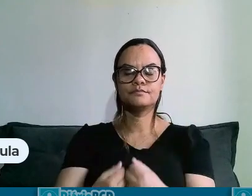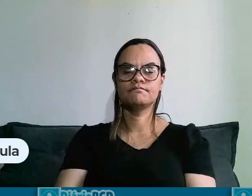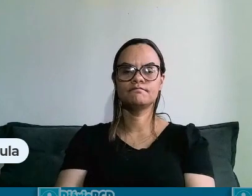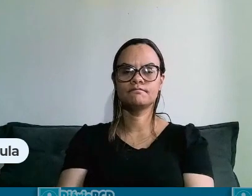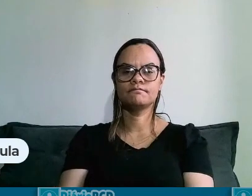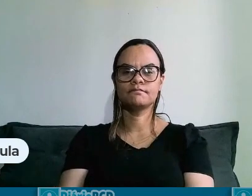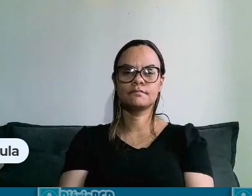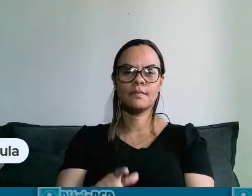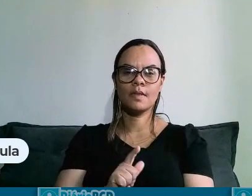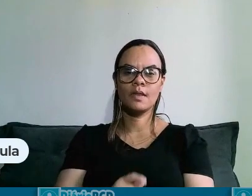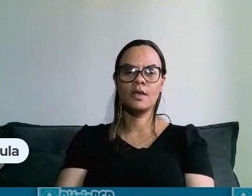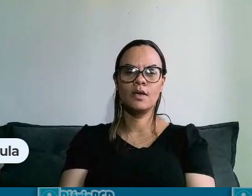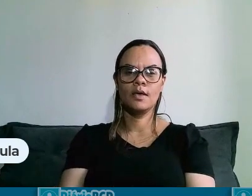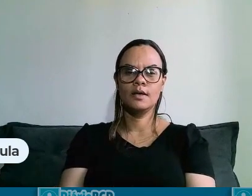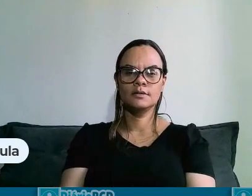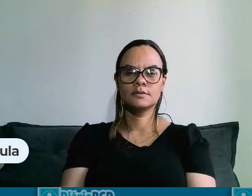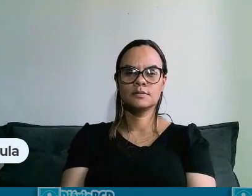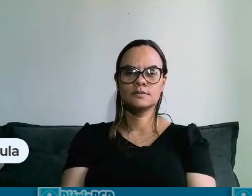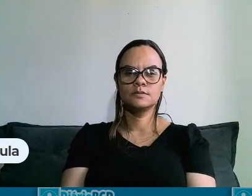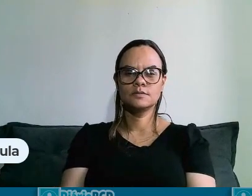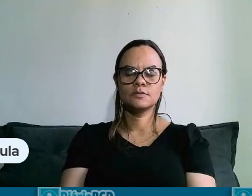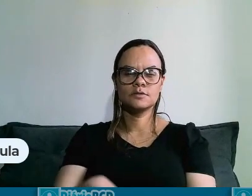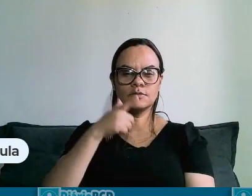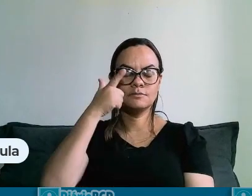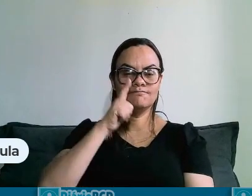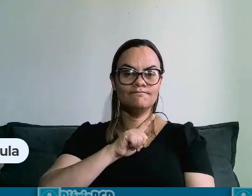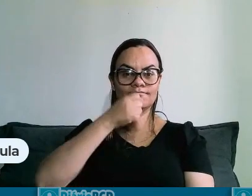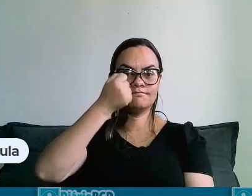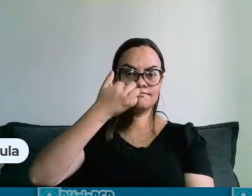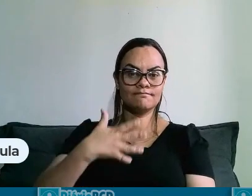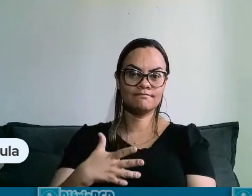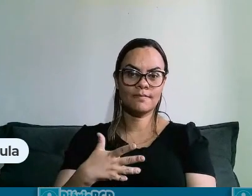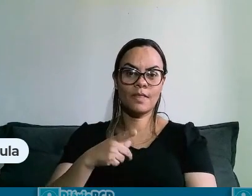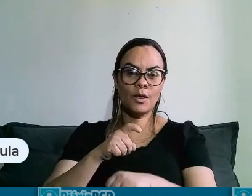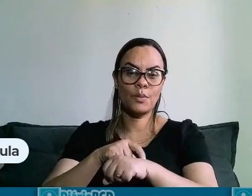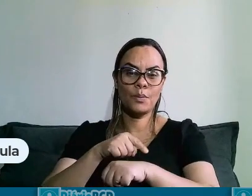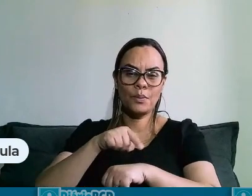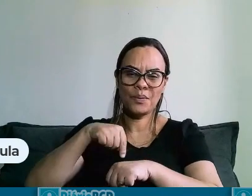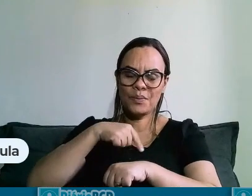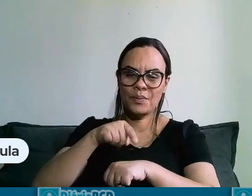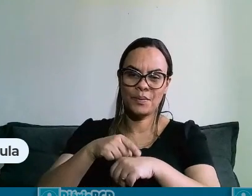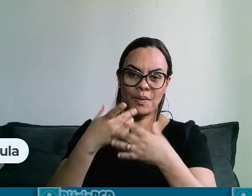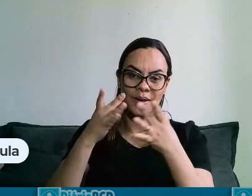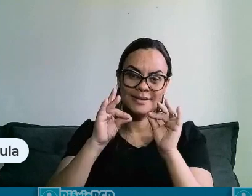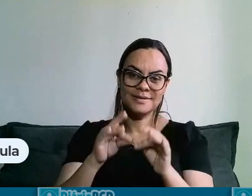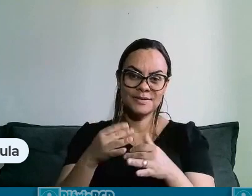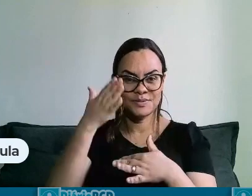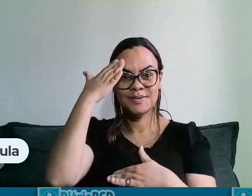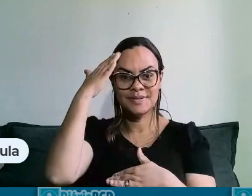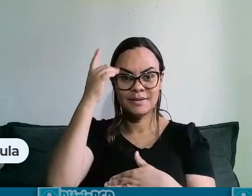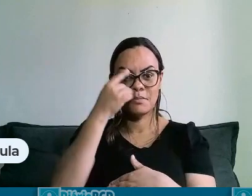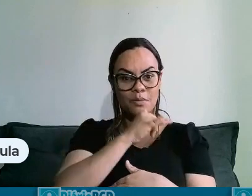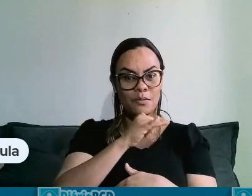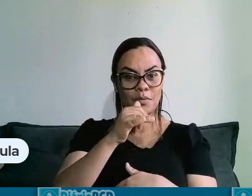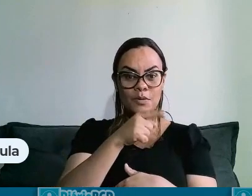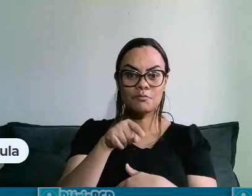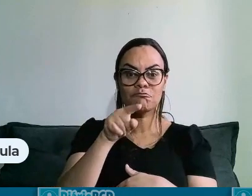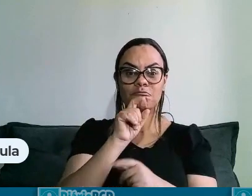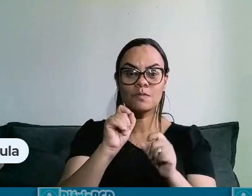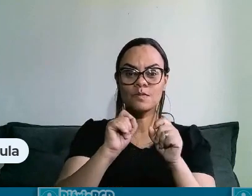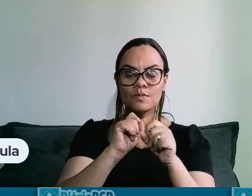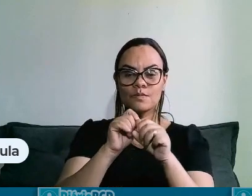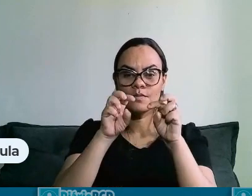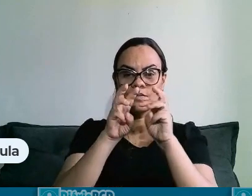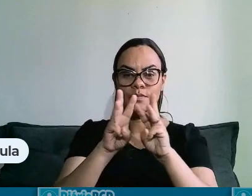ter dúvidas que você ainda não conseguiu esclarecer nesses minutos aqui, nessa entrevista, mas eu quero dizer a você o seguinte,